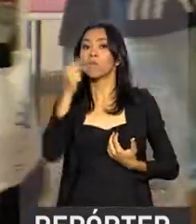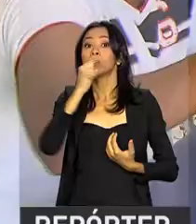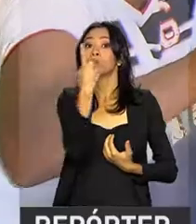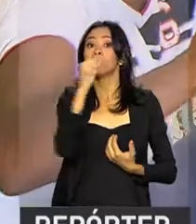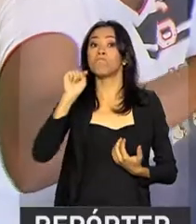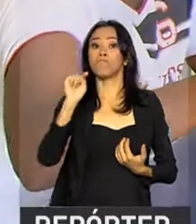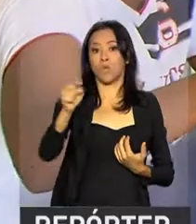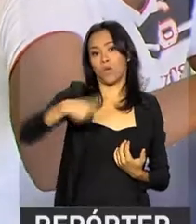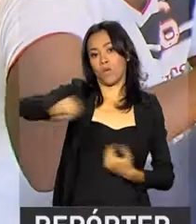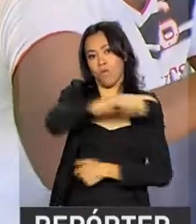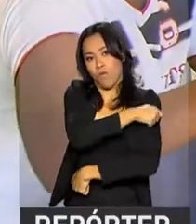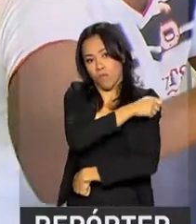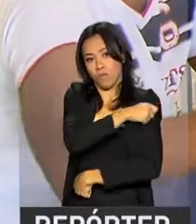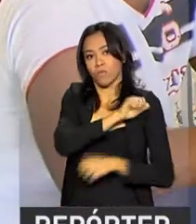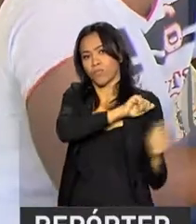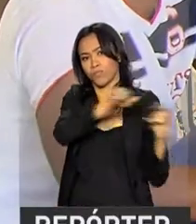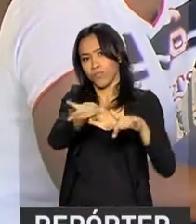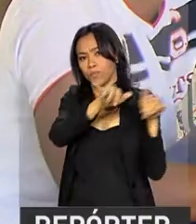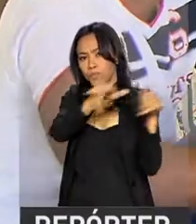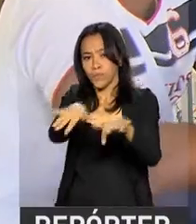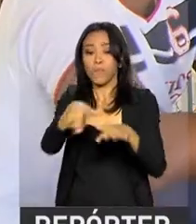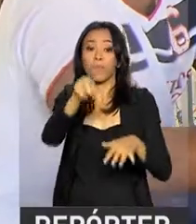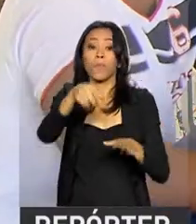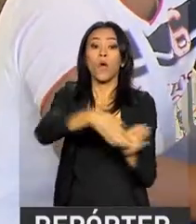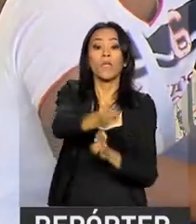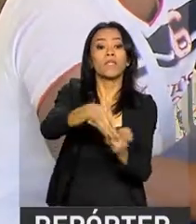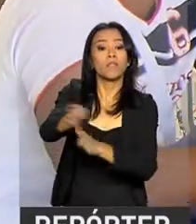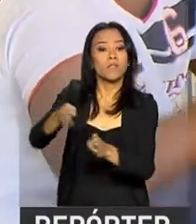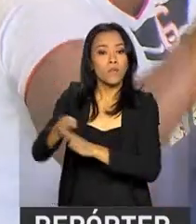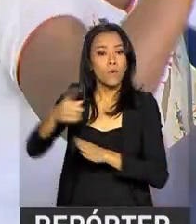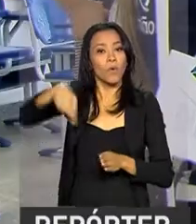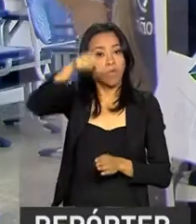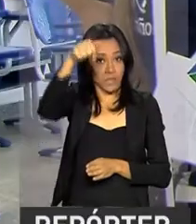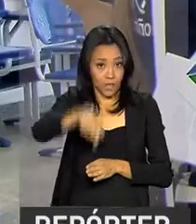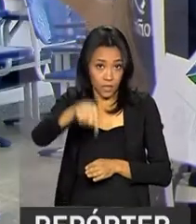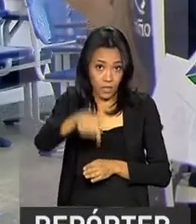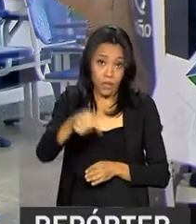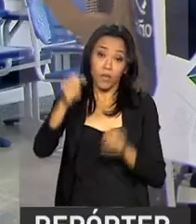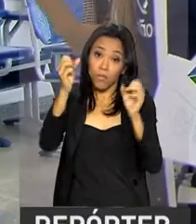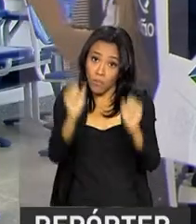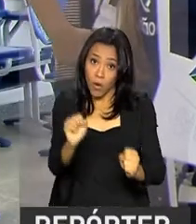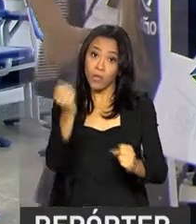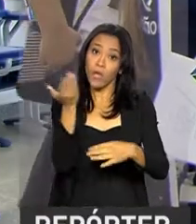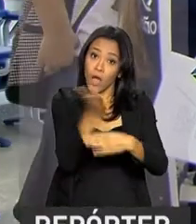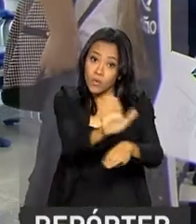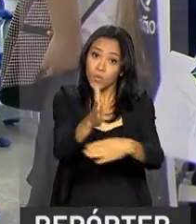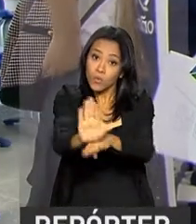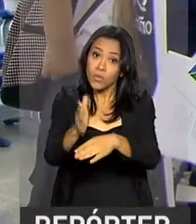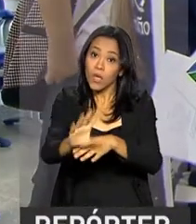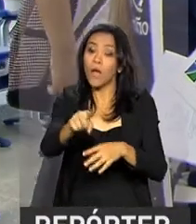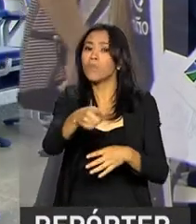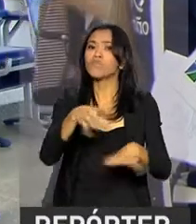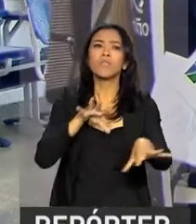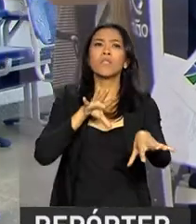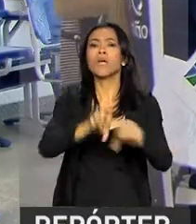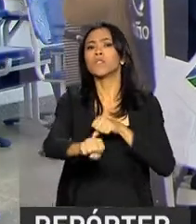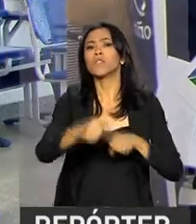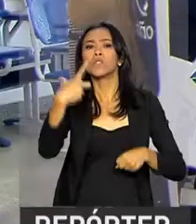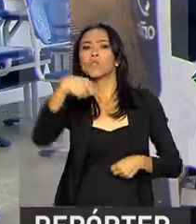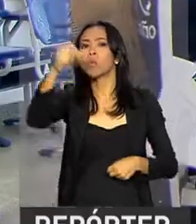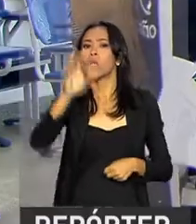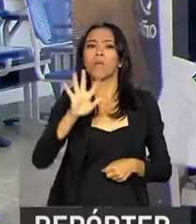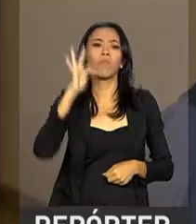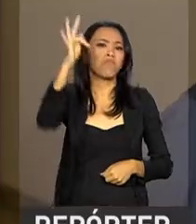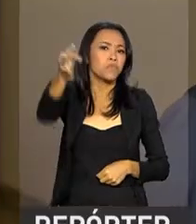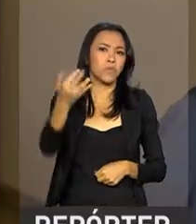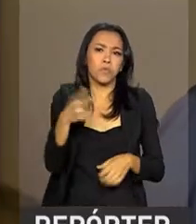de levar informações de saúde, as orientações dadas aqui podem ajudar na escolha da formação profissional dos